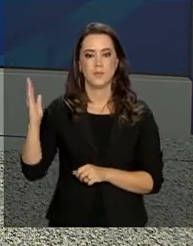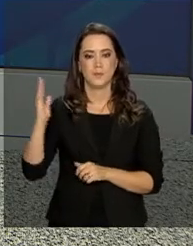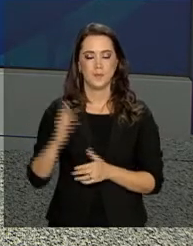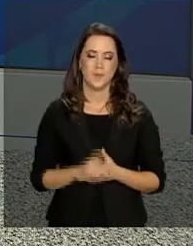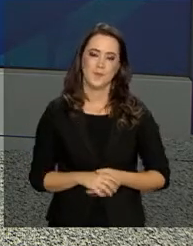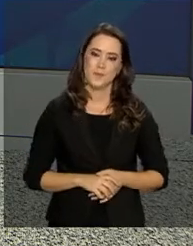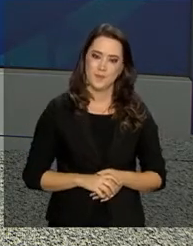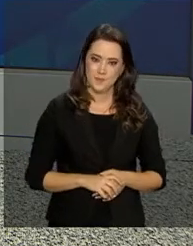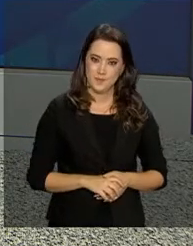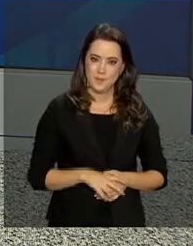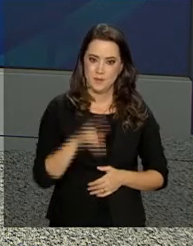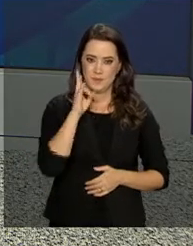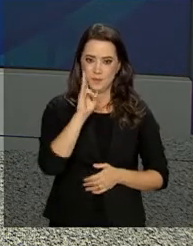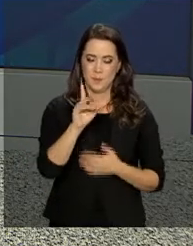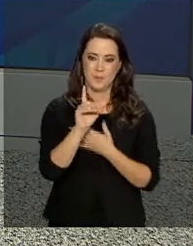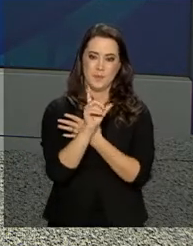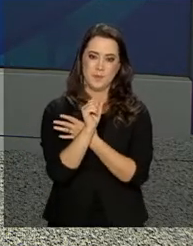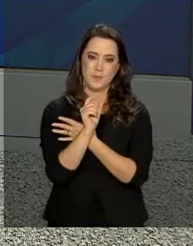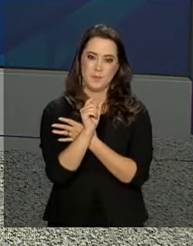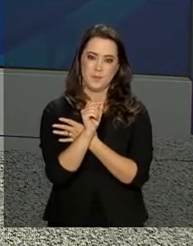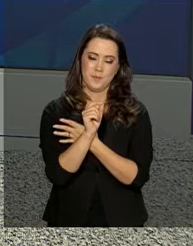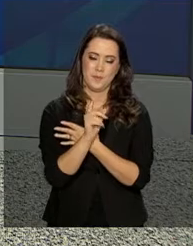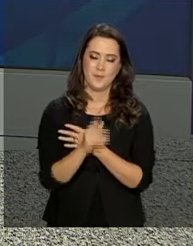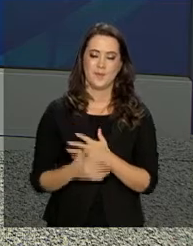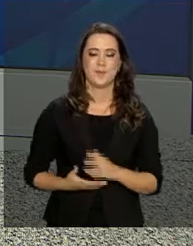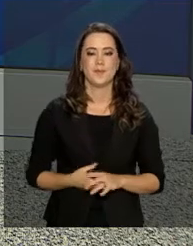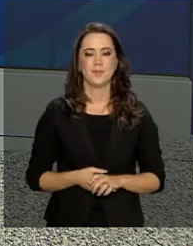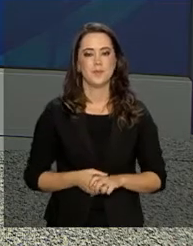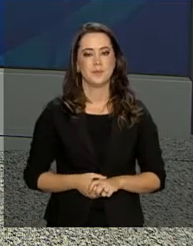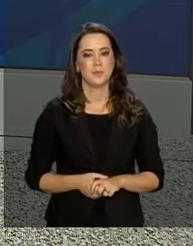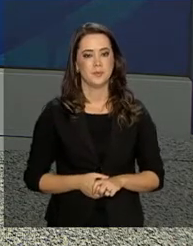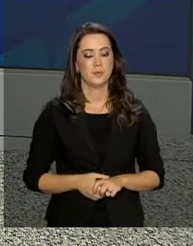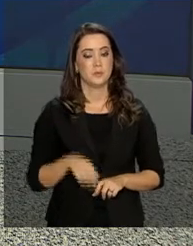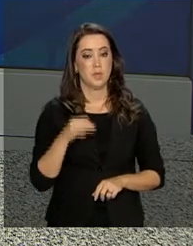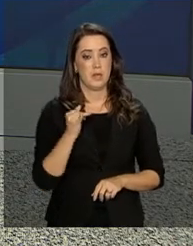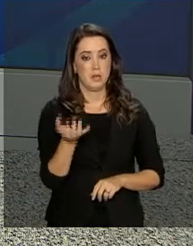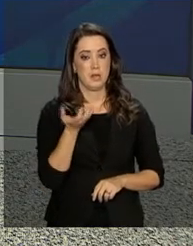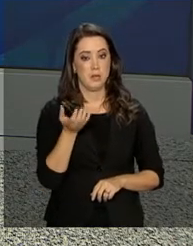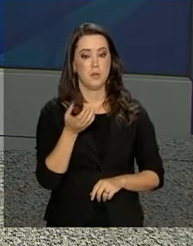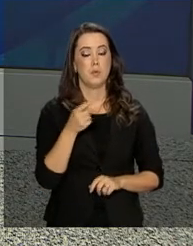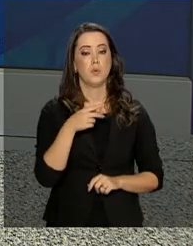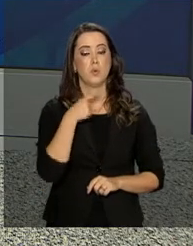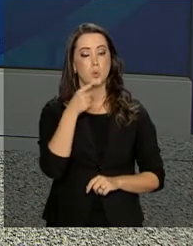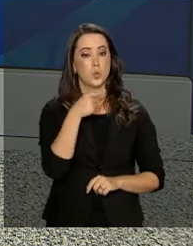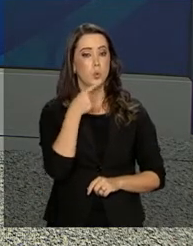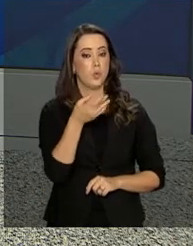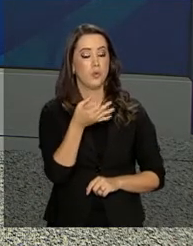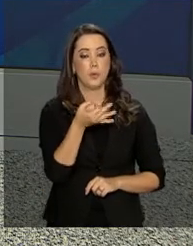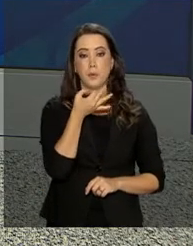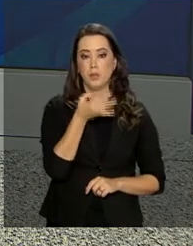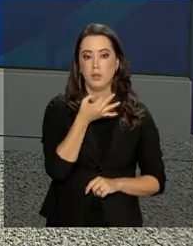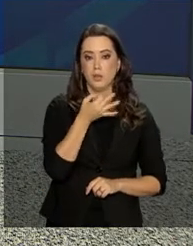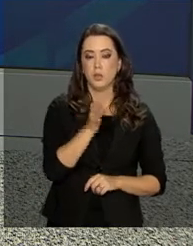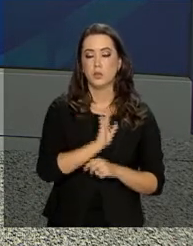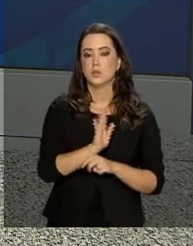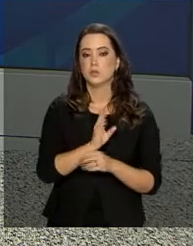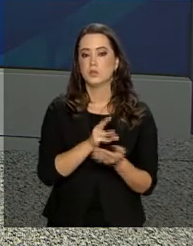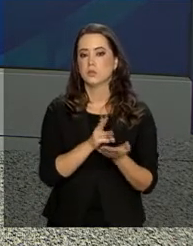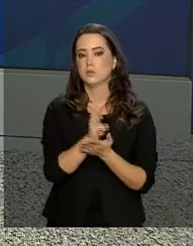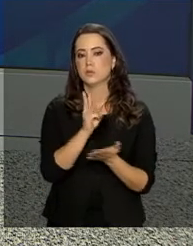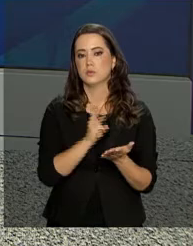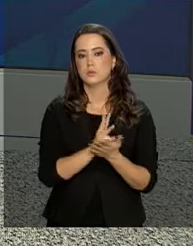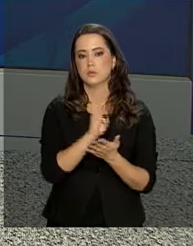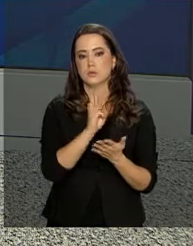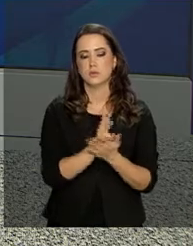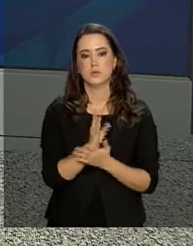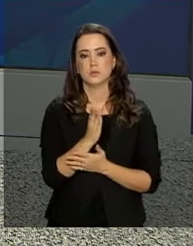em nosso canal no YouTube. Acesse também o nosso perfil no Twitter e, se quiser, pode ainda enviar sugestões de reportagens ou